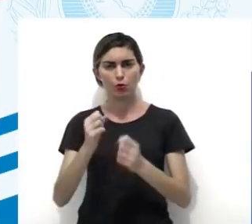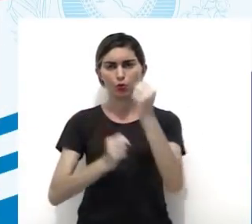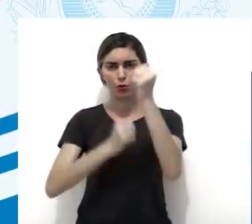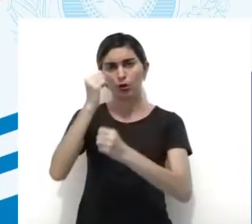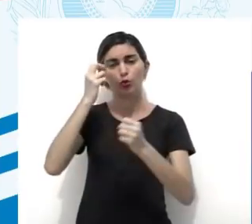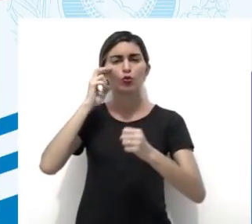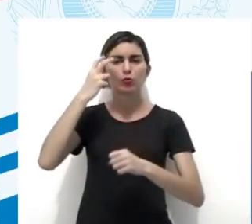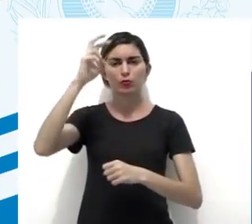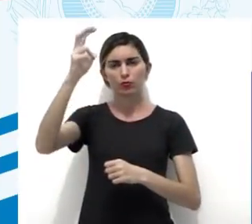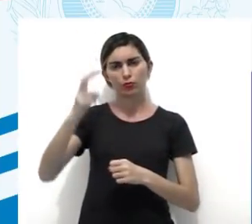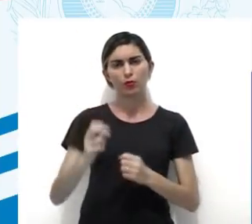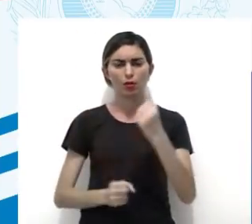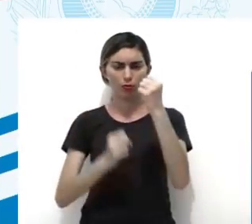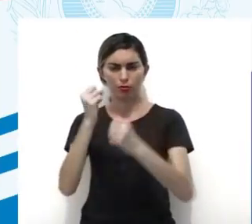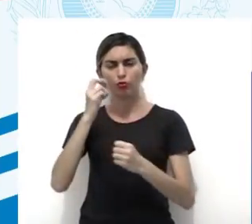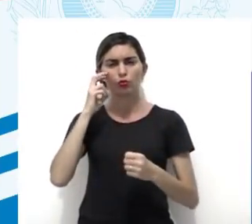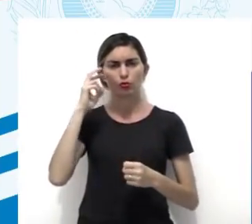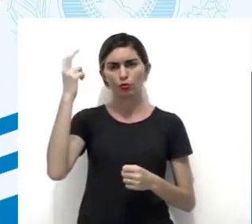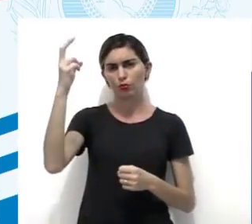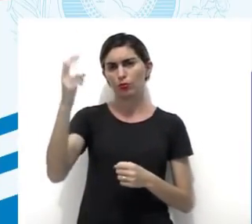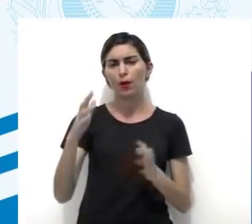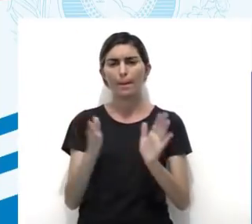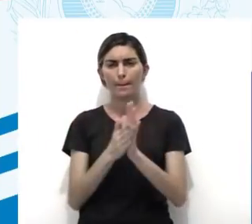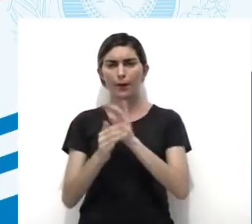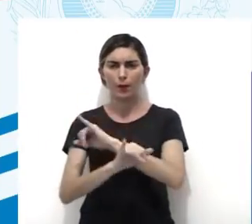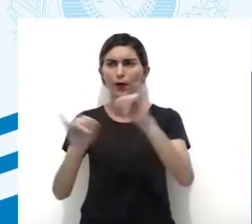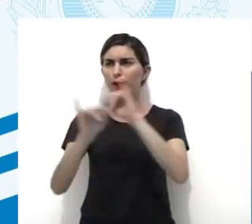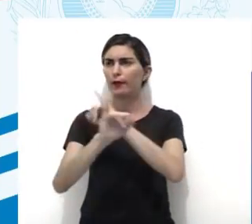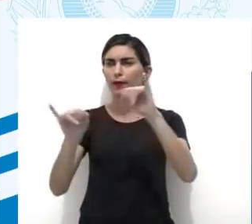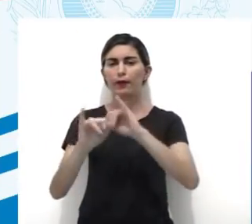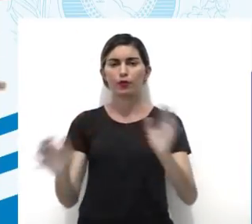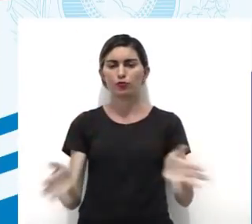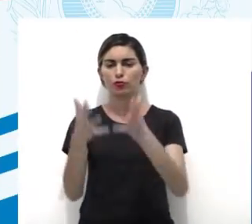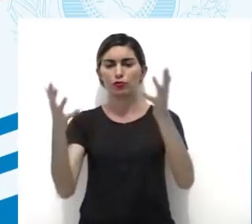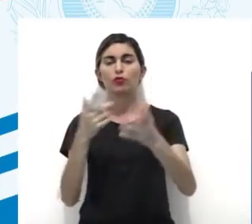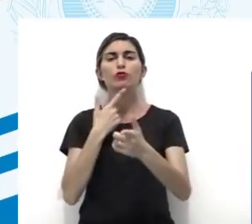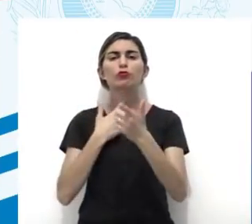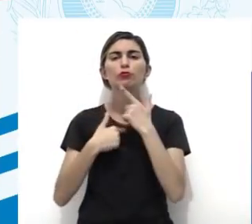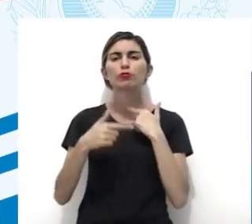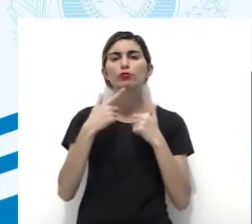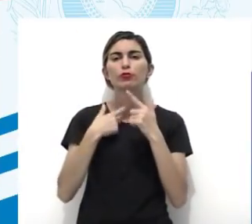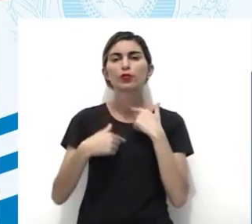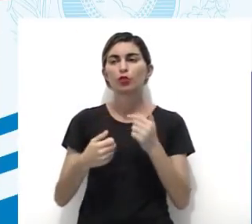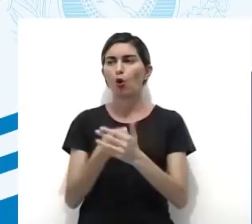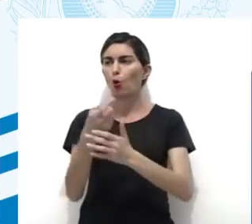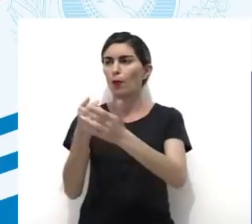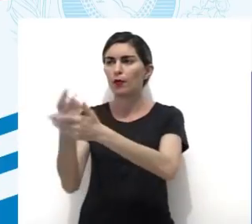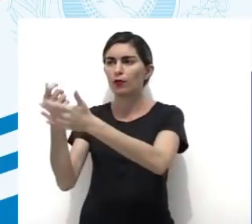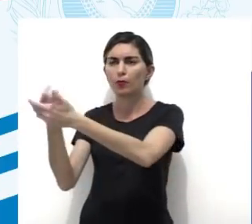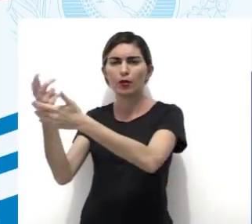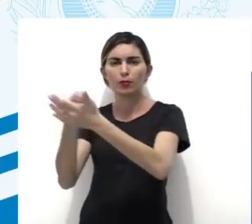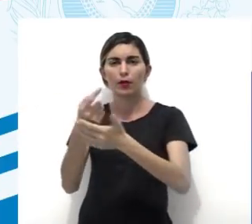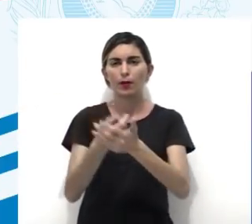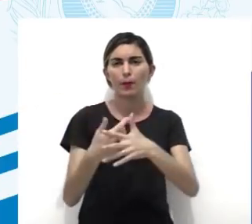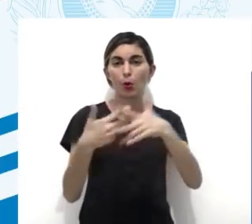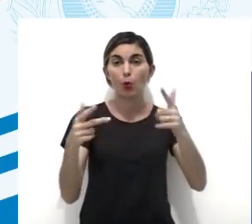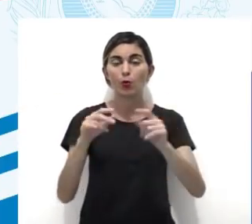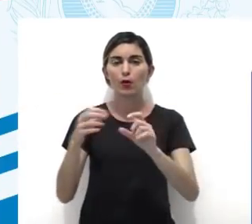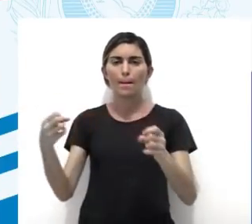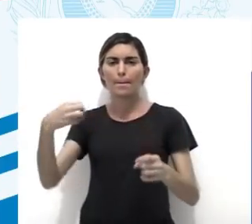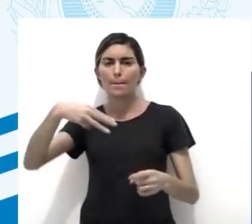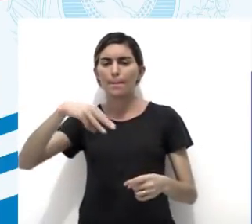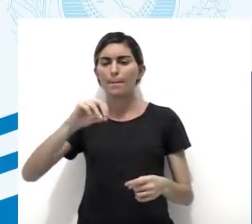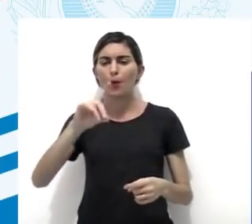A indústria cultural busca, por meio da propaganda, estimular o desejo de consumir os artigos que estão na